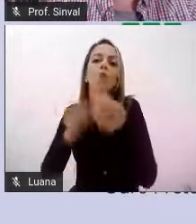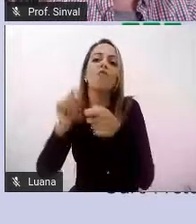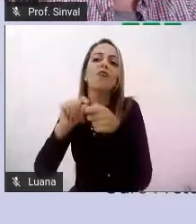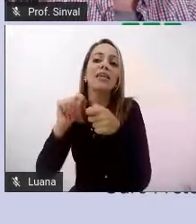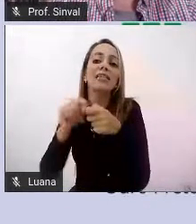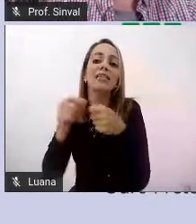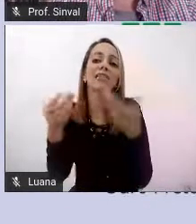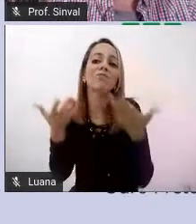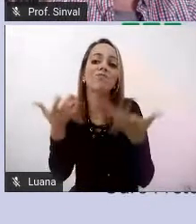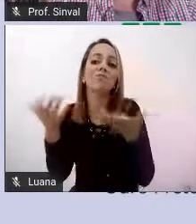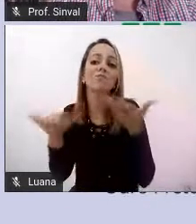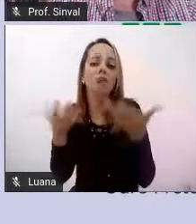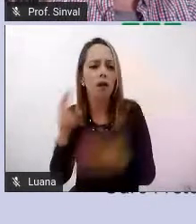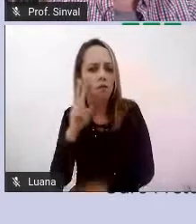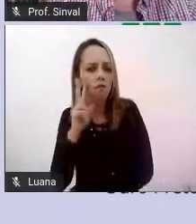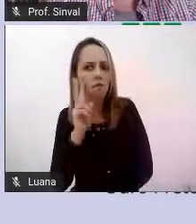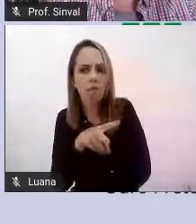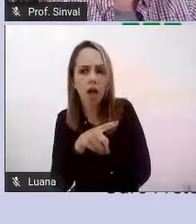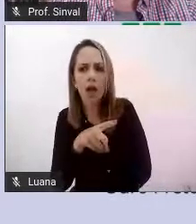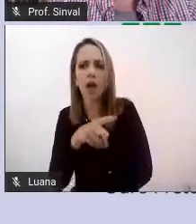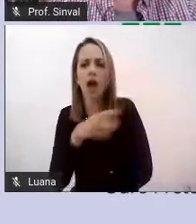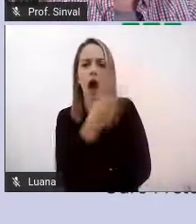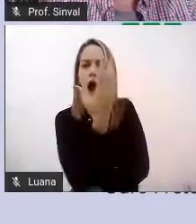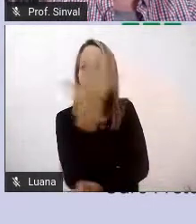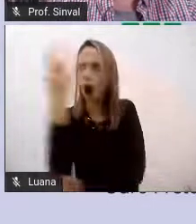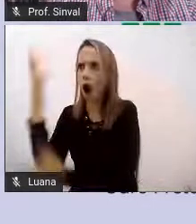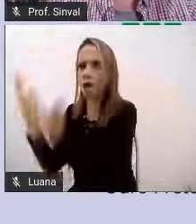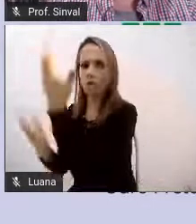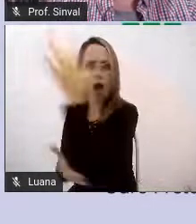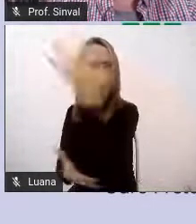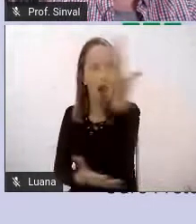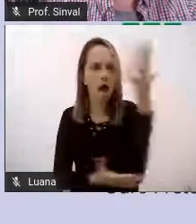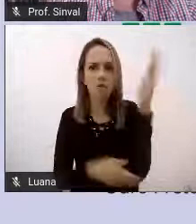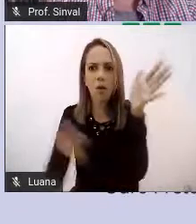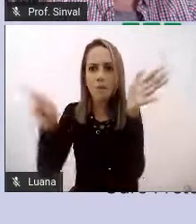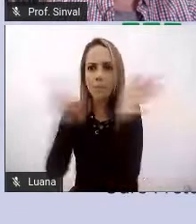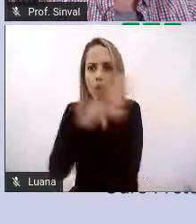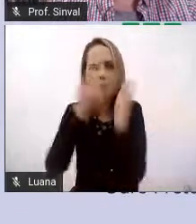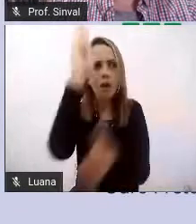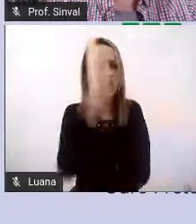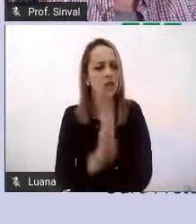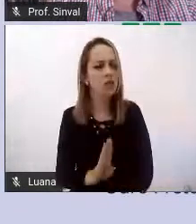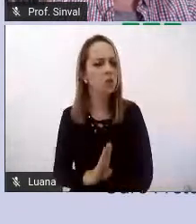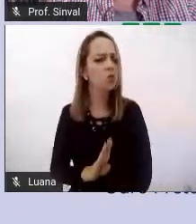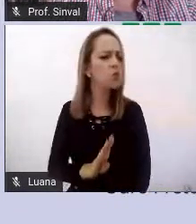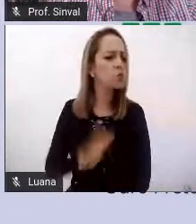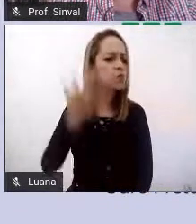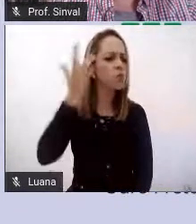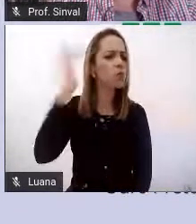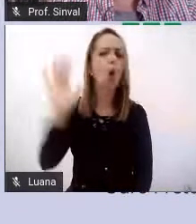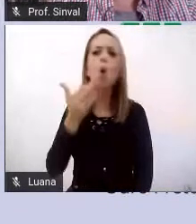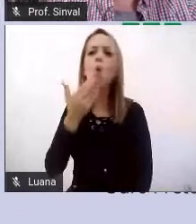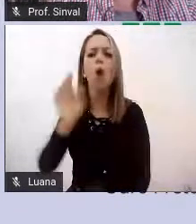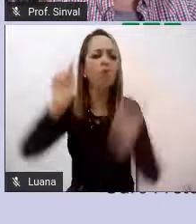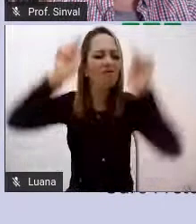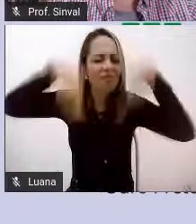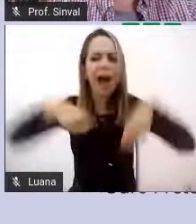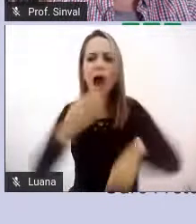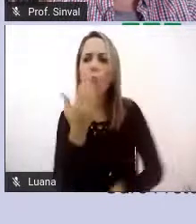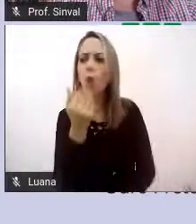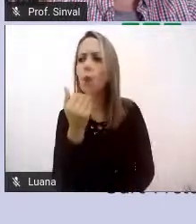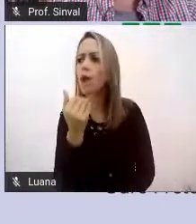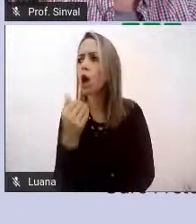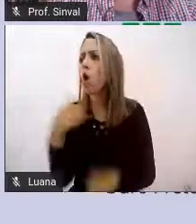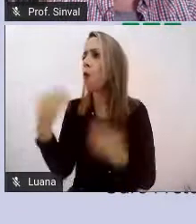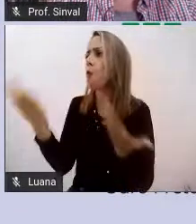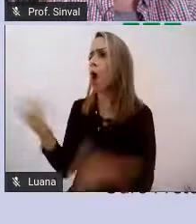ser comido daquela terra, quais animais e plantas daquela terra serviam de alimento, e também não saber como conservar os